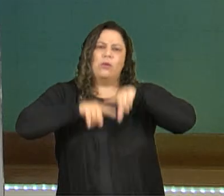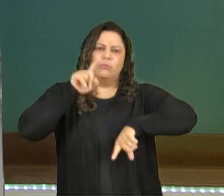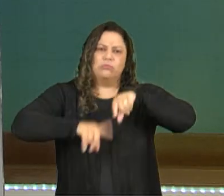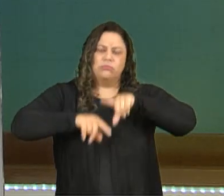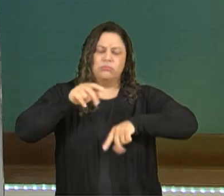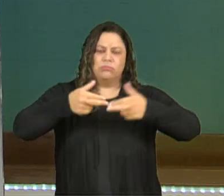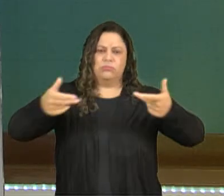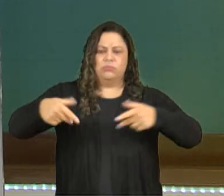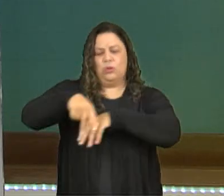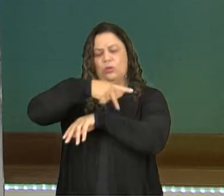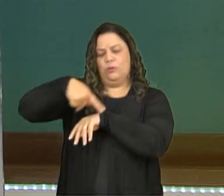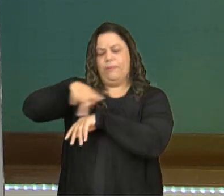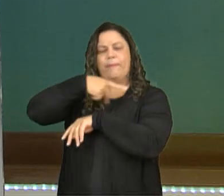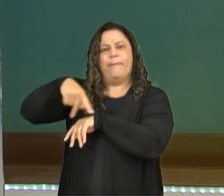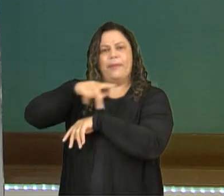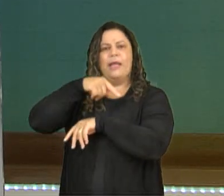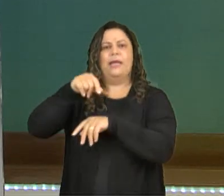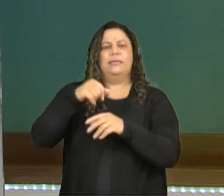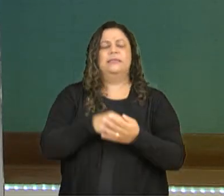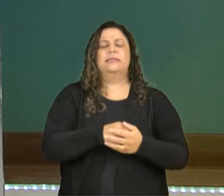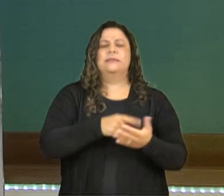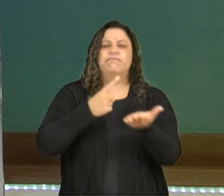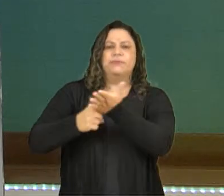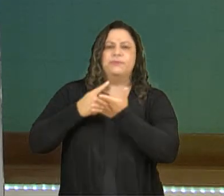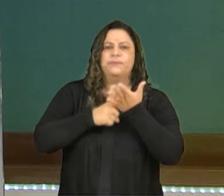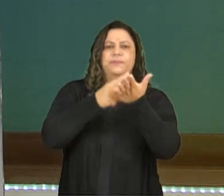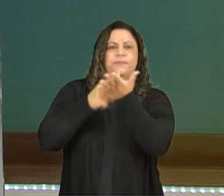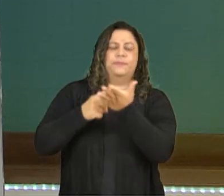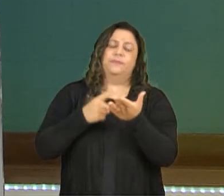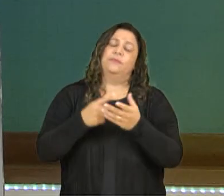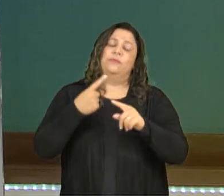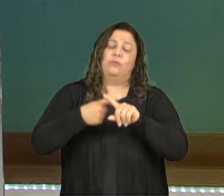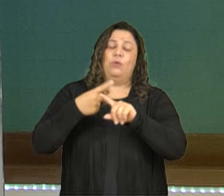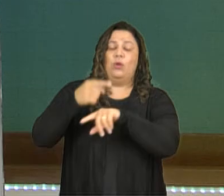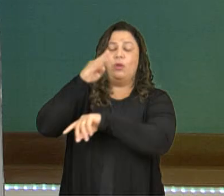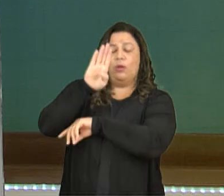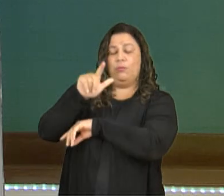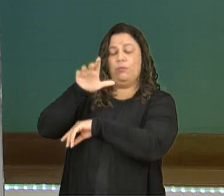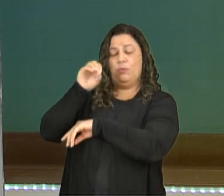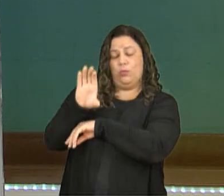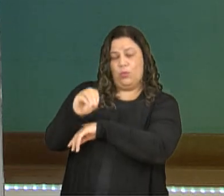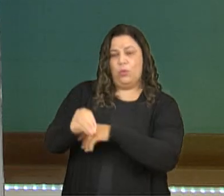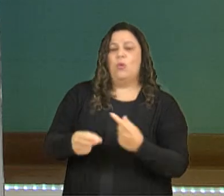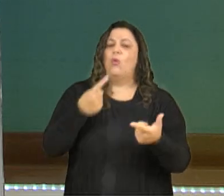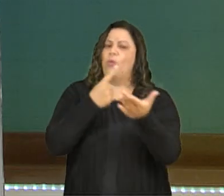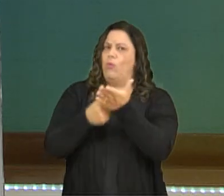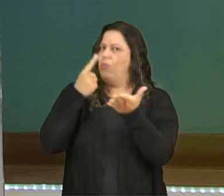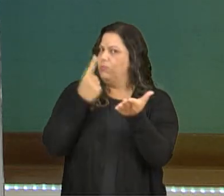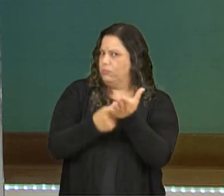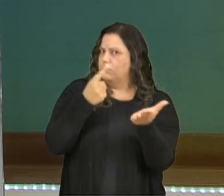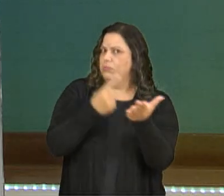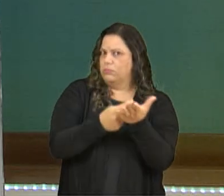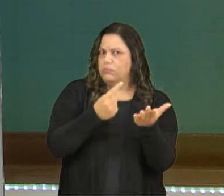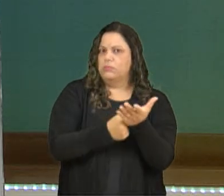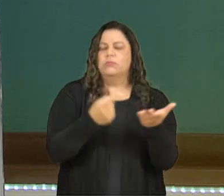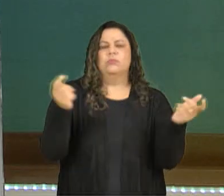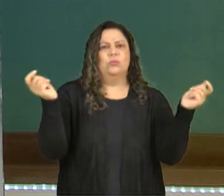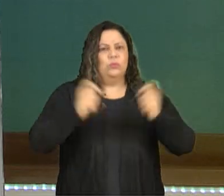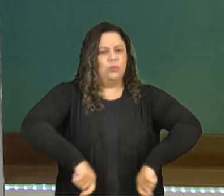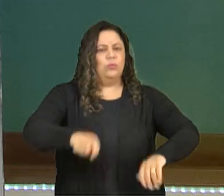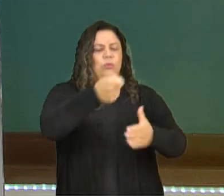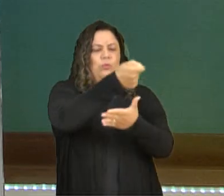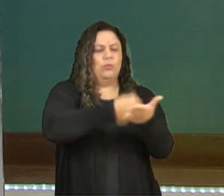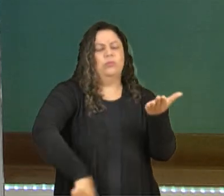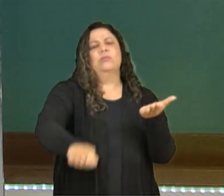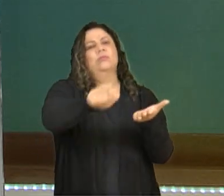entre países que estabelecem esse acordo, porque bloco econômico é literalmente um acordo físico,